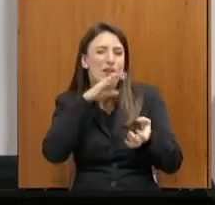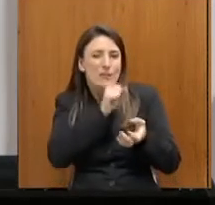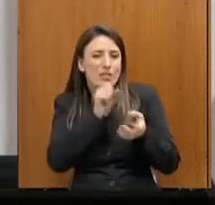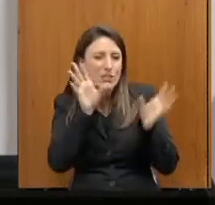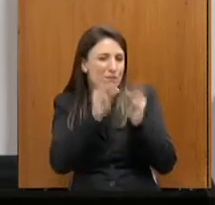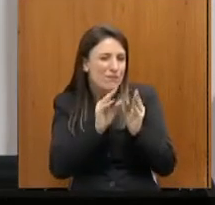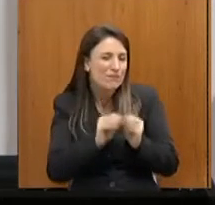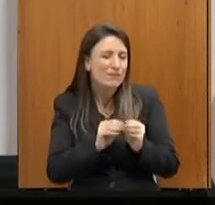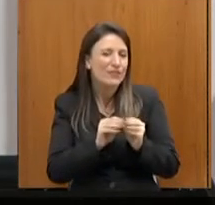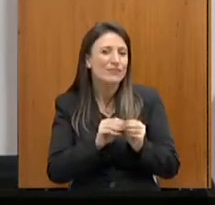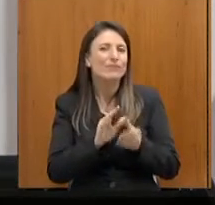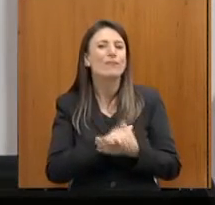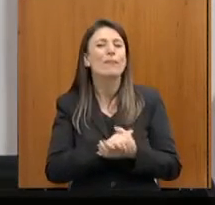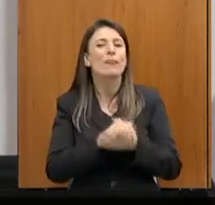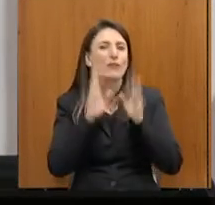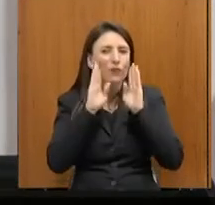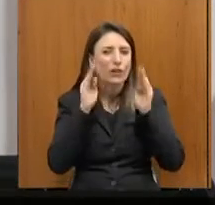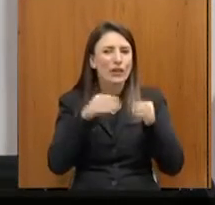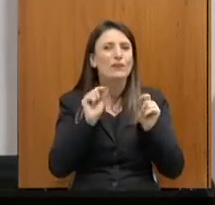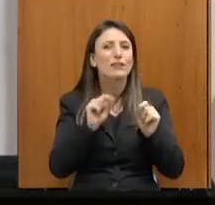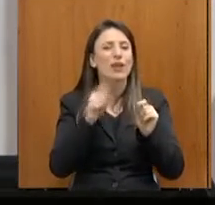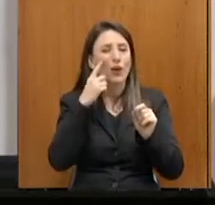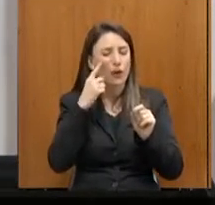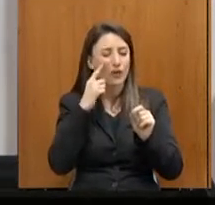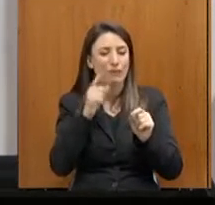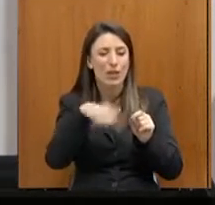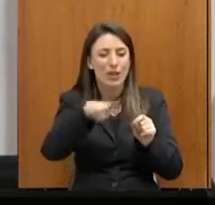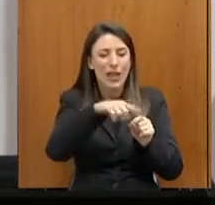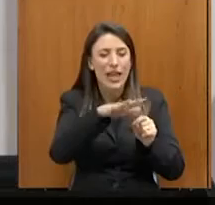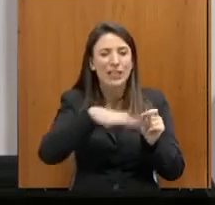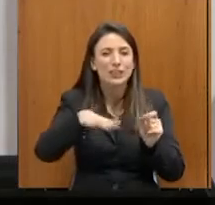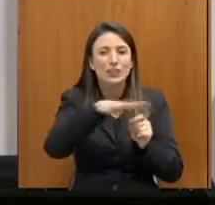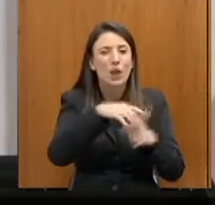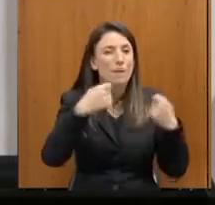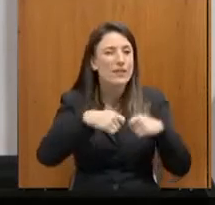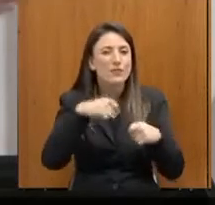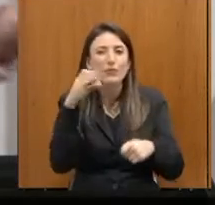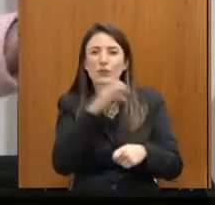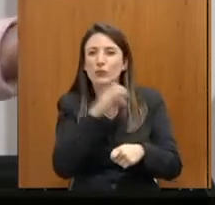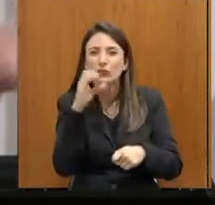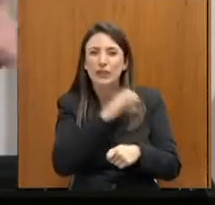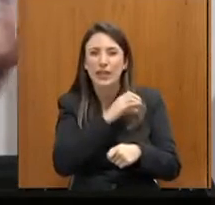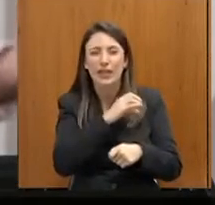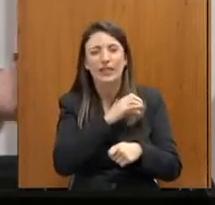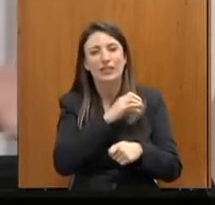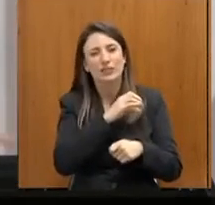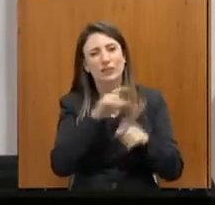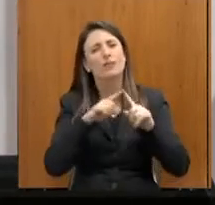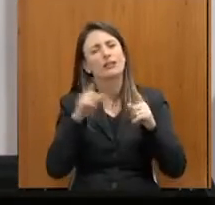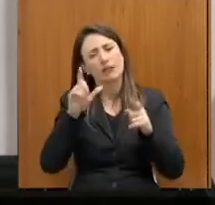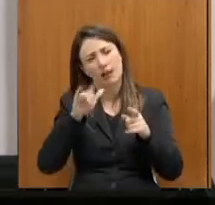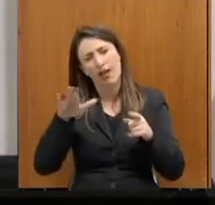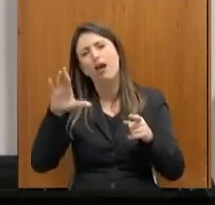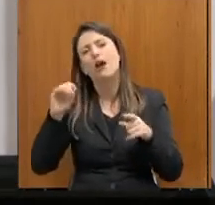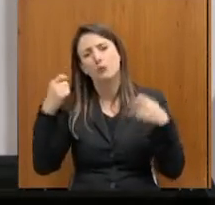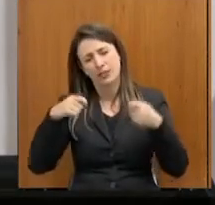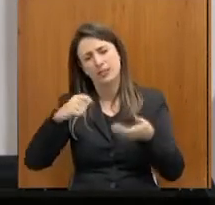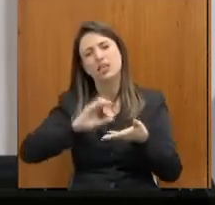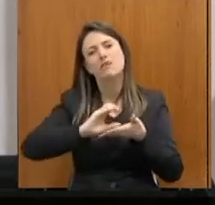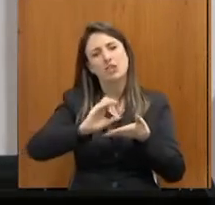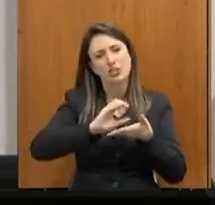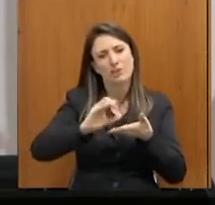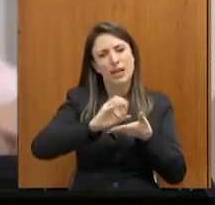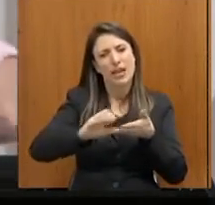o que a gente precisa na nossa região hoje de uma forma urgente Ale Claro dos investimentos locais